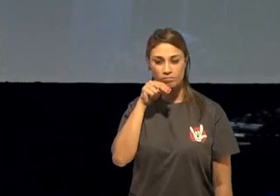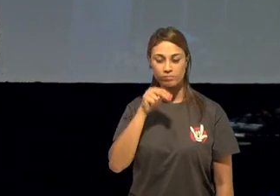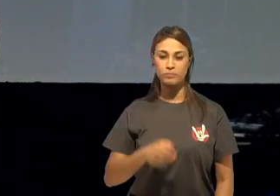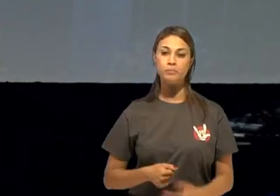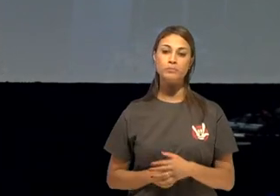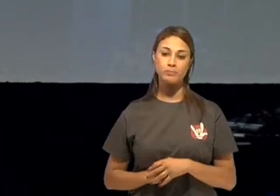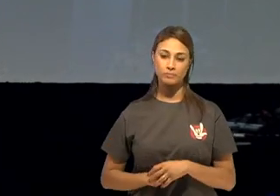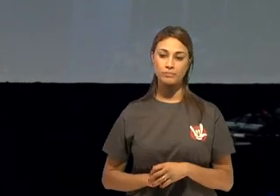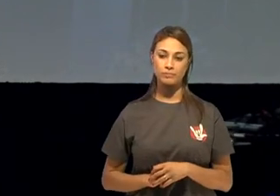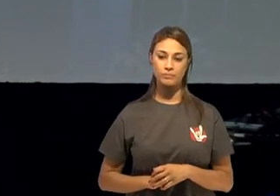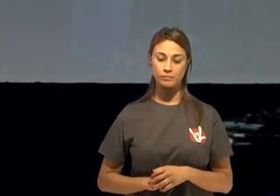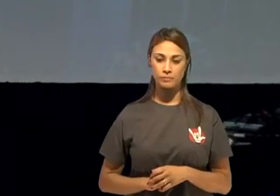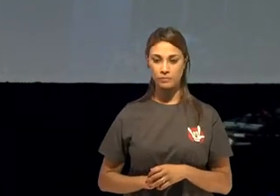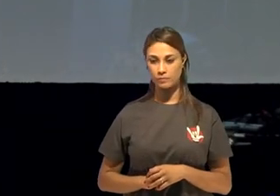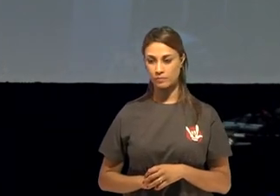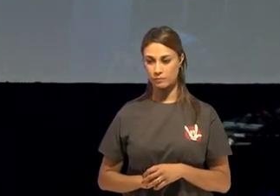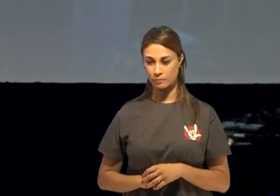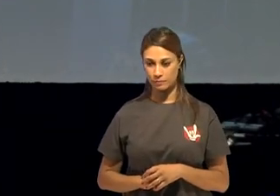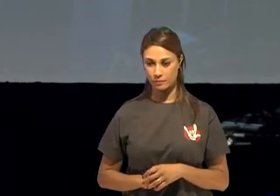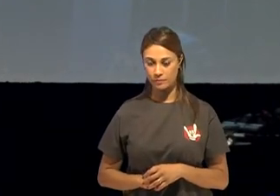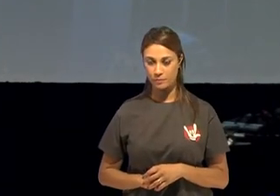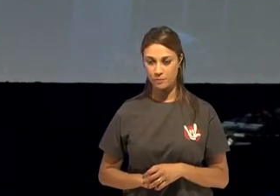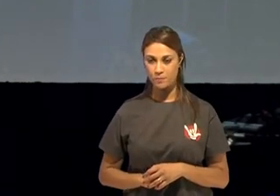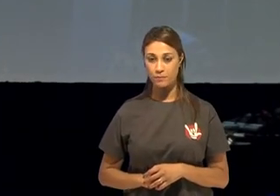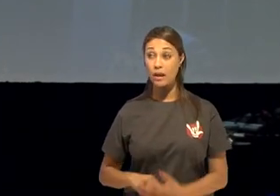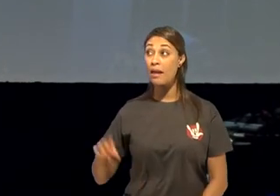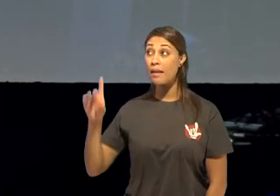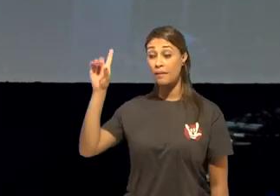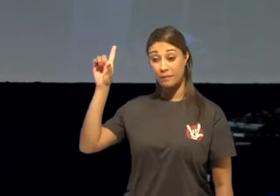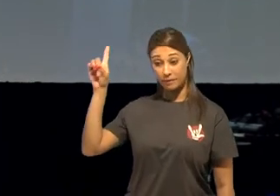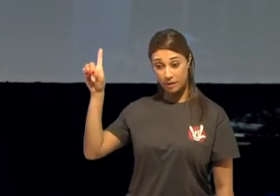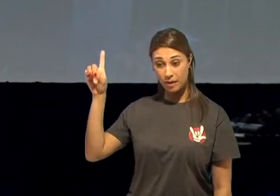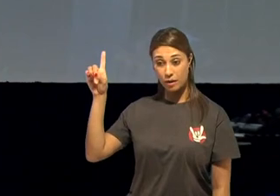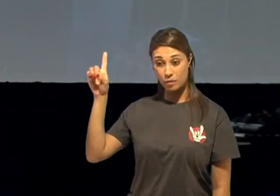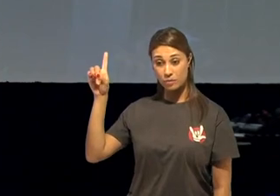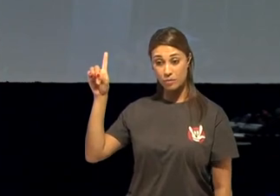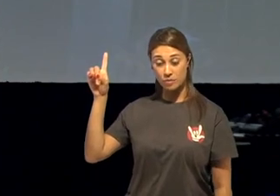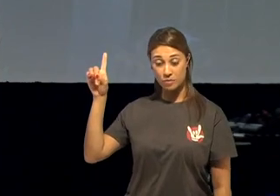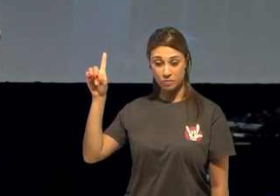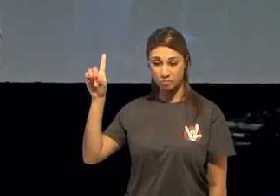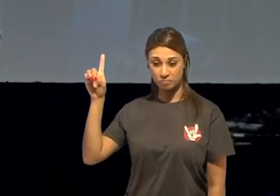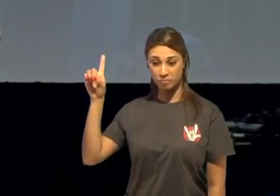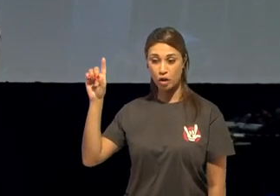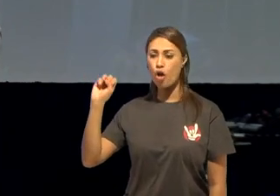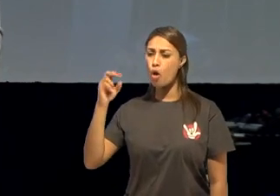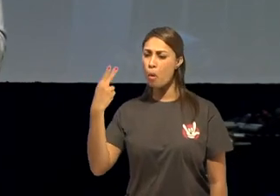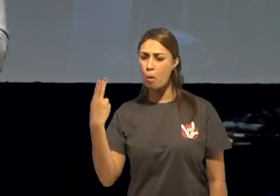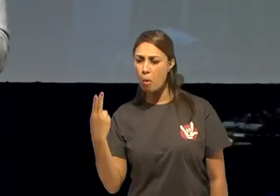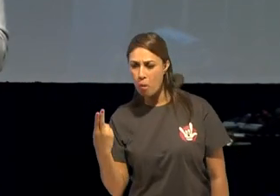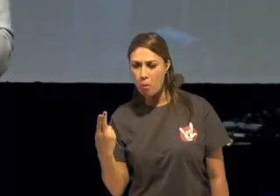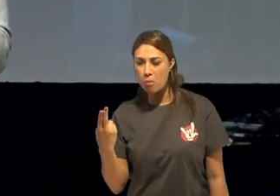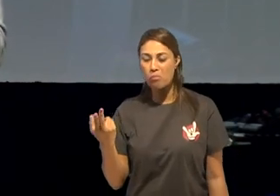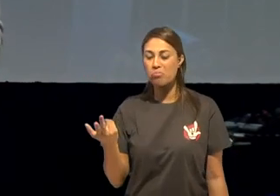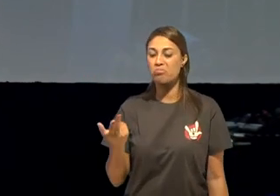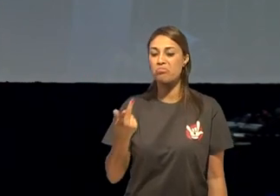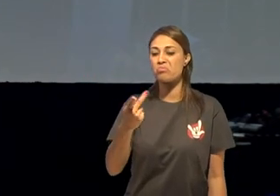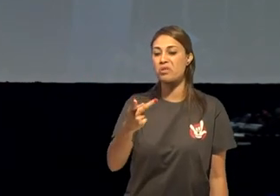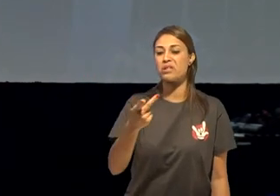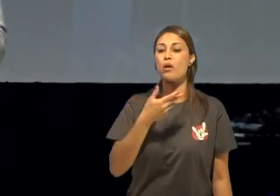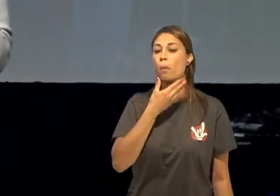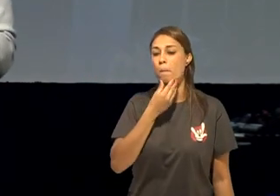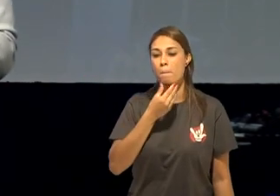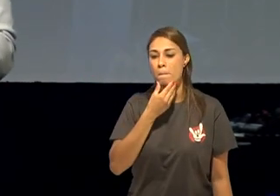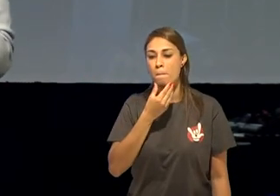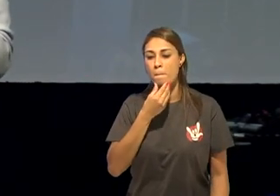O Pai celestial, natural ou espiritual, você usa para o que você